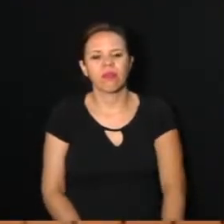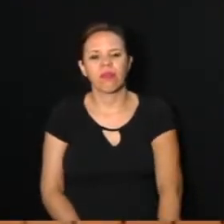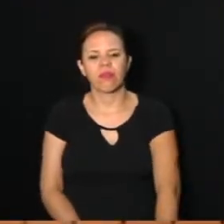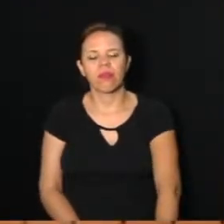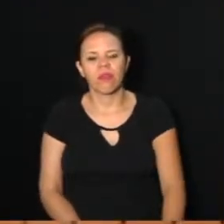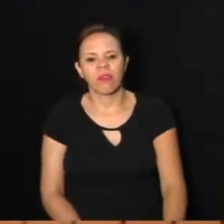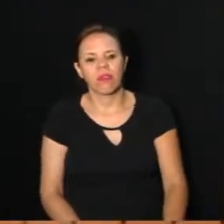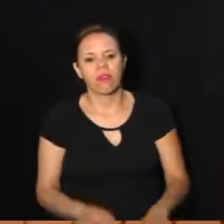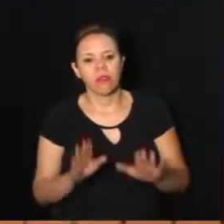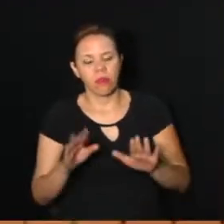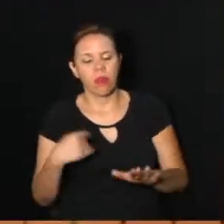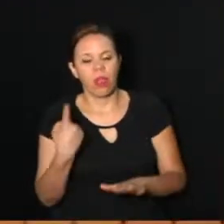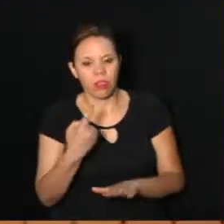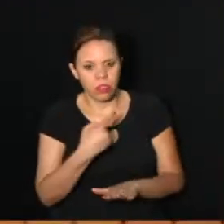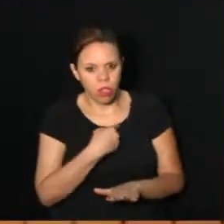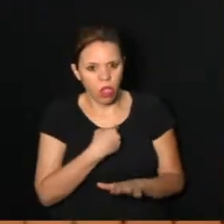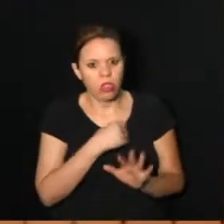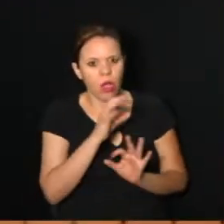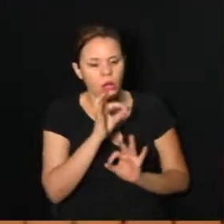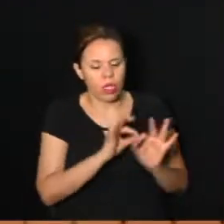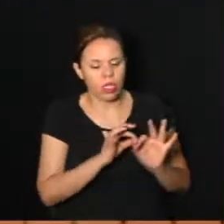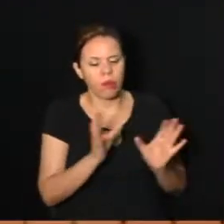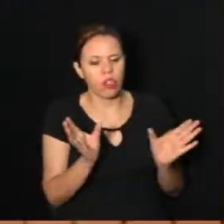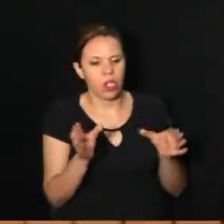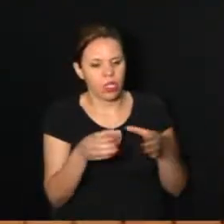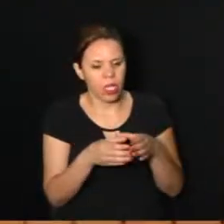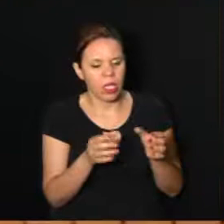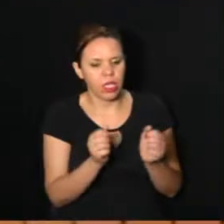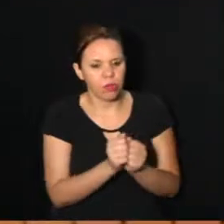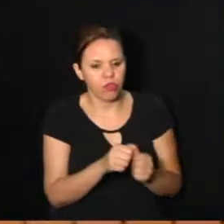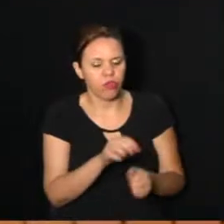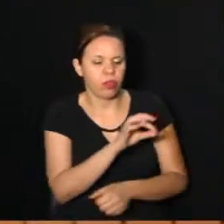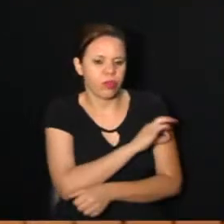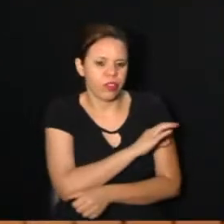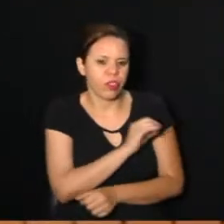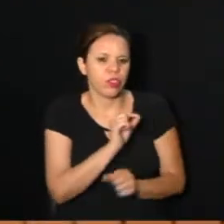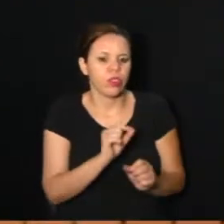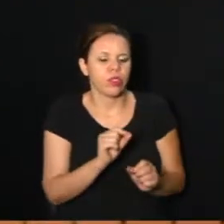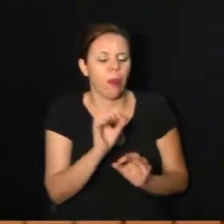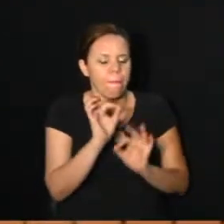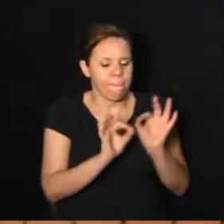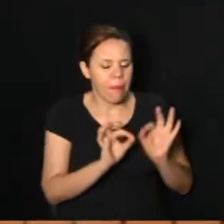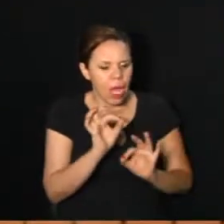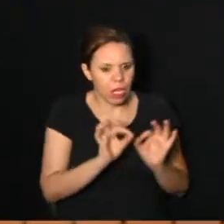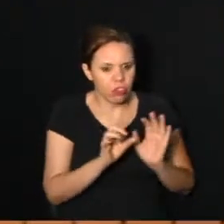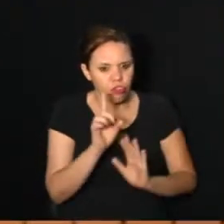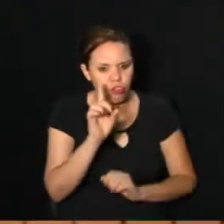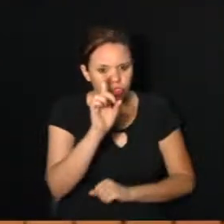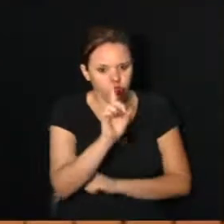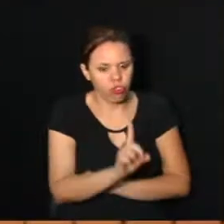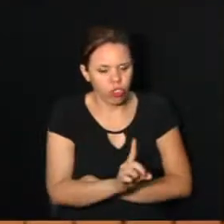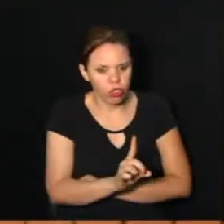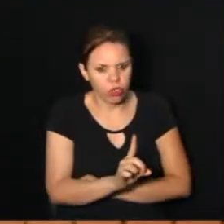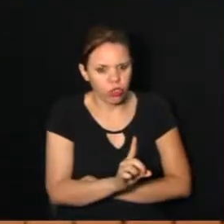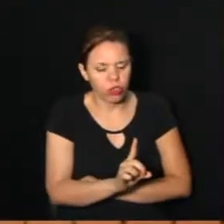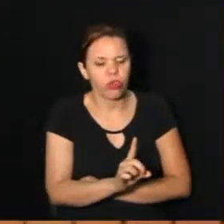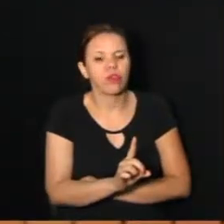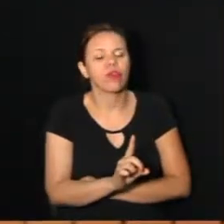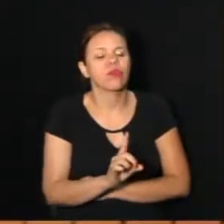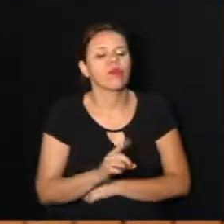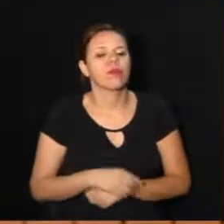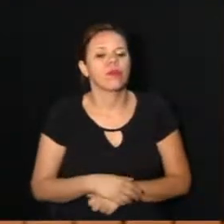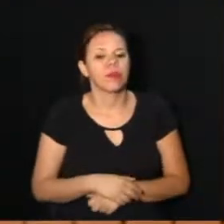mas classificamos com a nossa equipe, né? Nós fizemos o plano diretor, depois que eu entrei nele, com